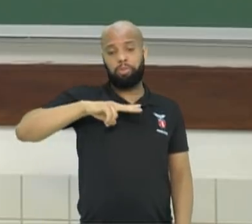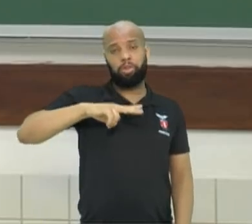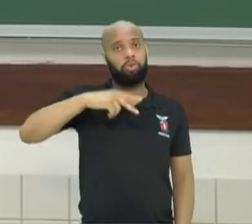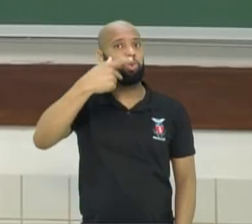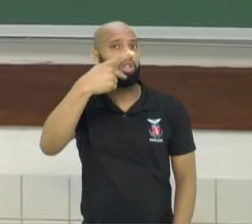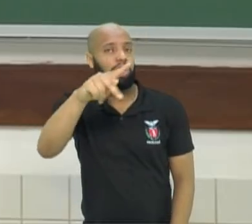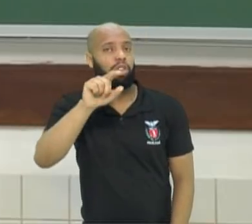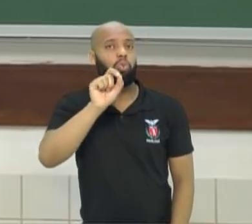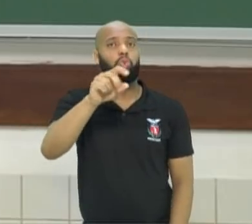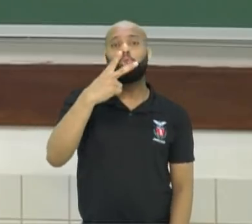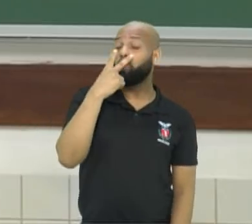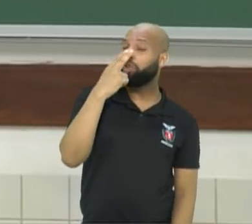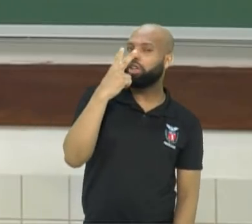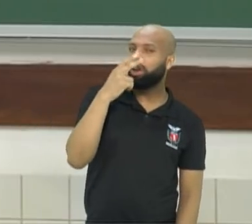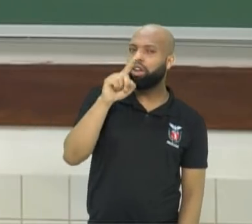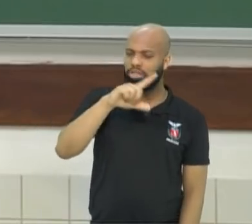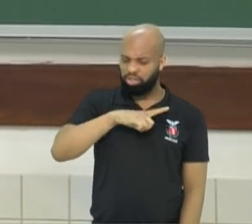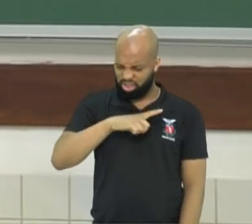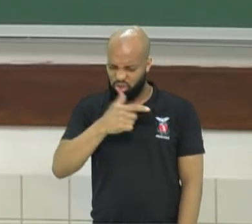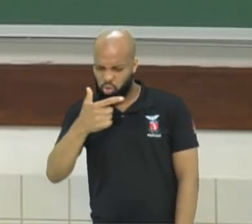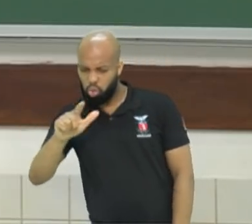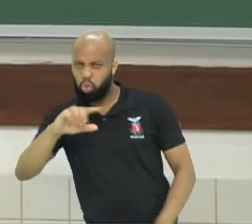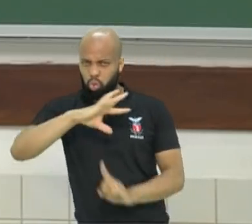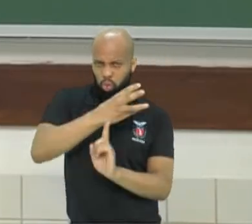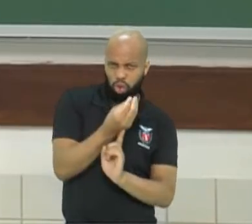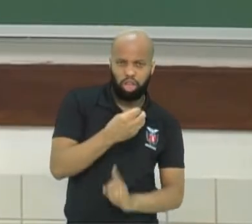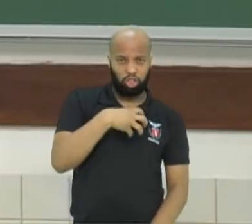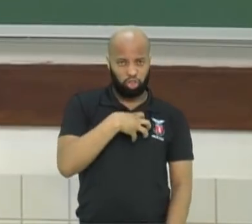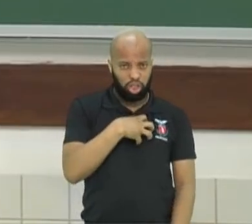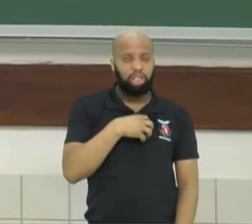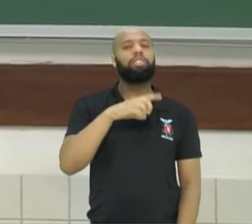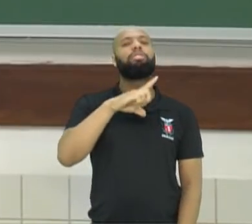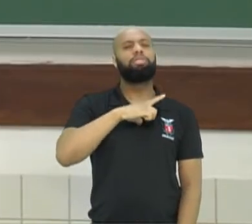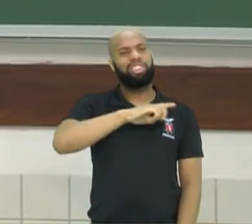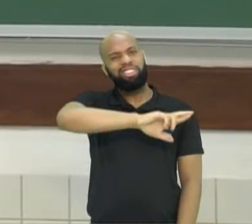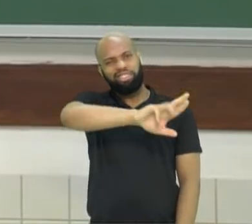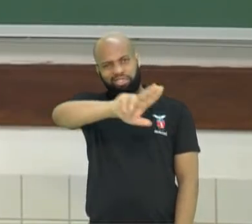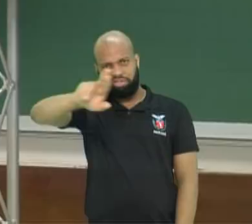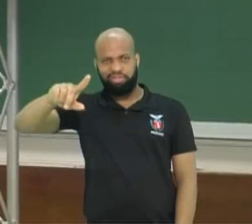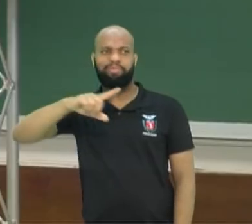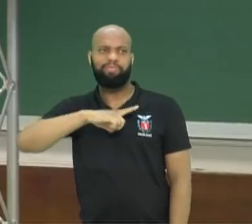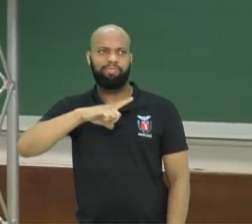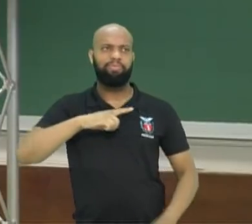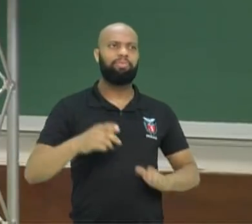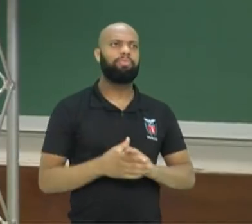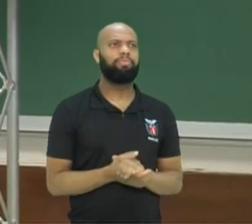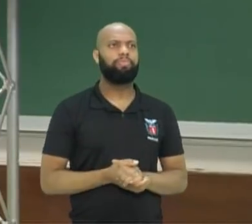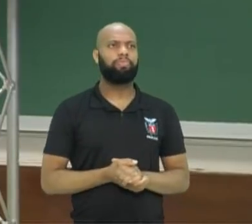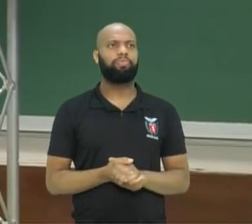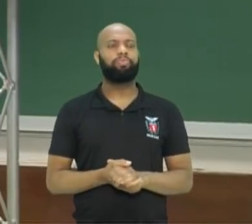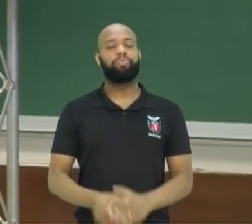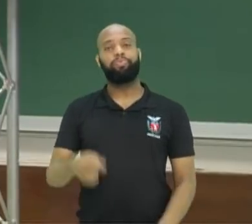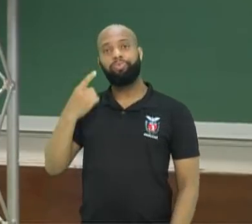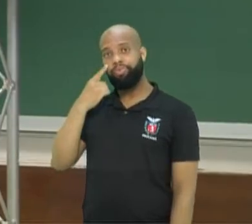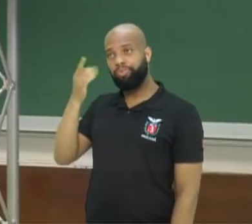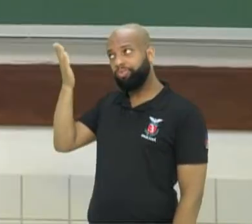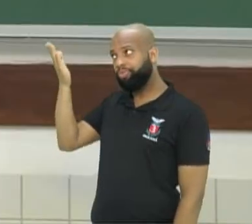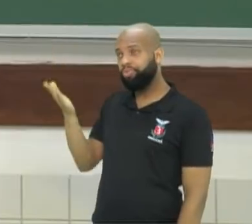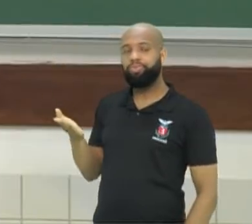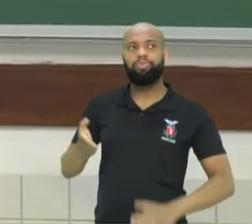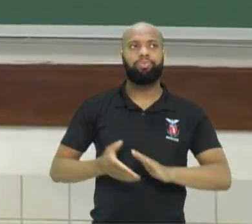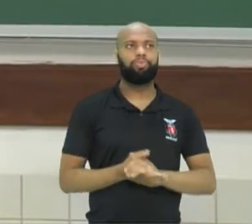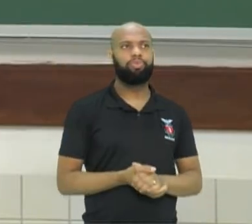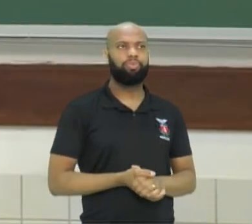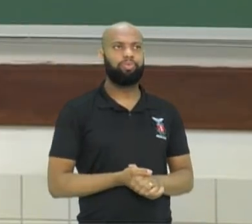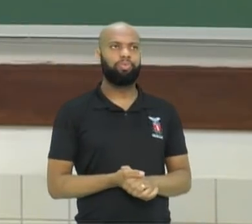pessoal. O que você acha? Existem outras formas? Existem, né? Existem várias outras. Muito bem. Olha lá. Do you